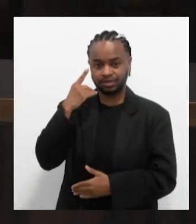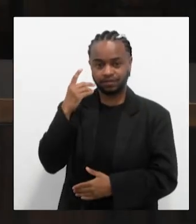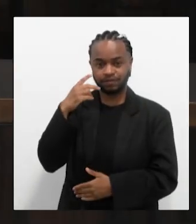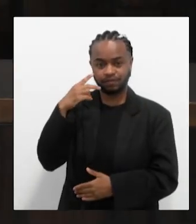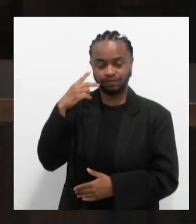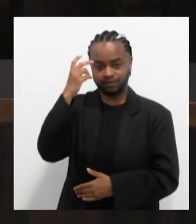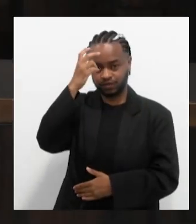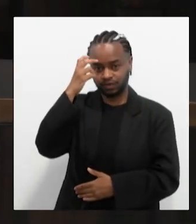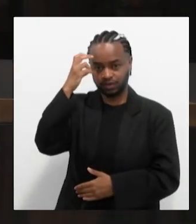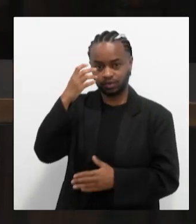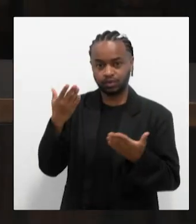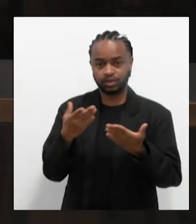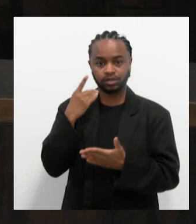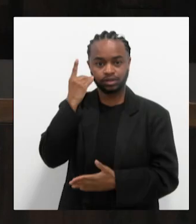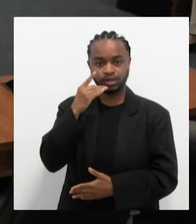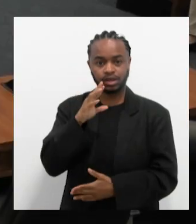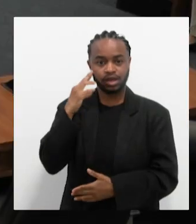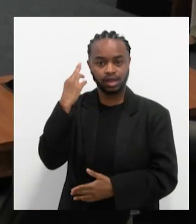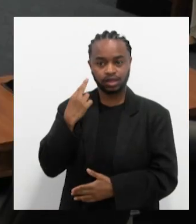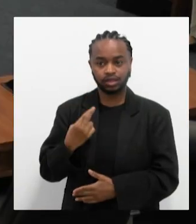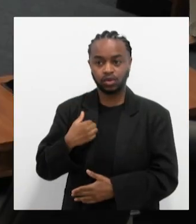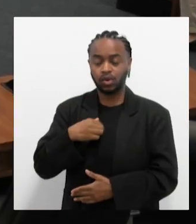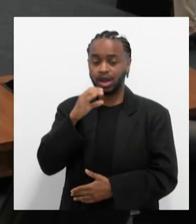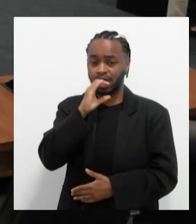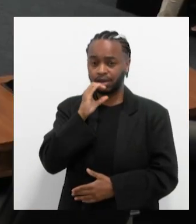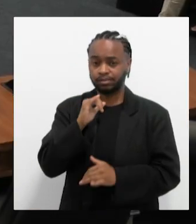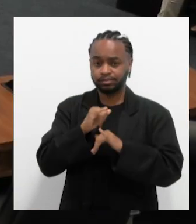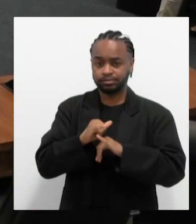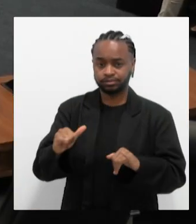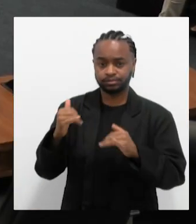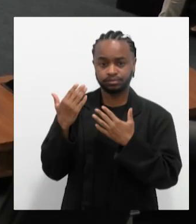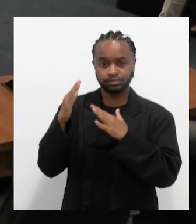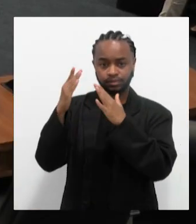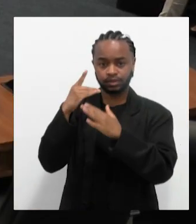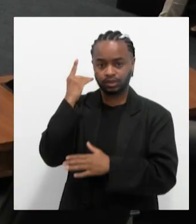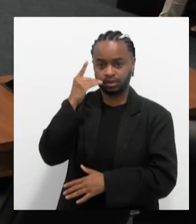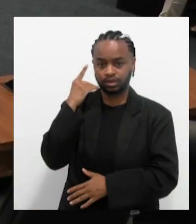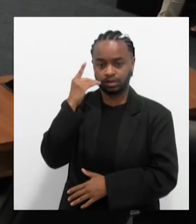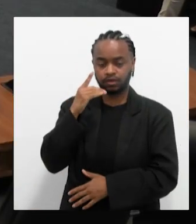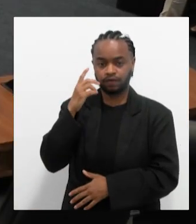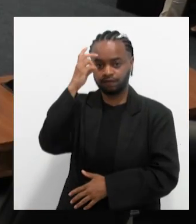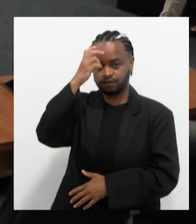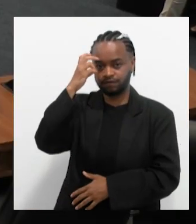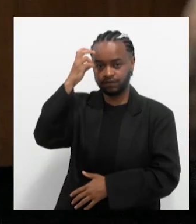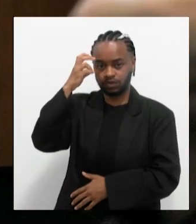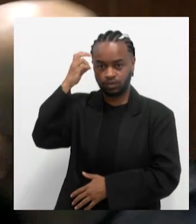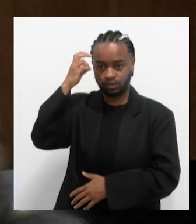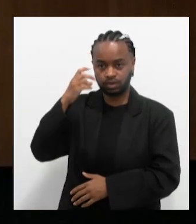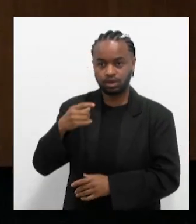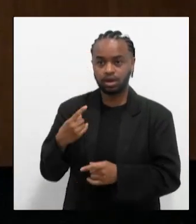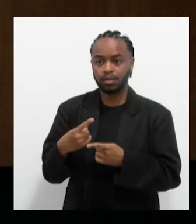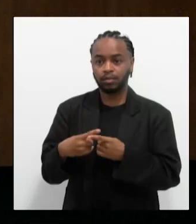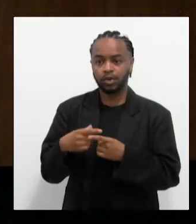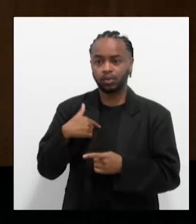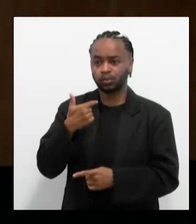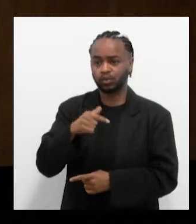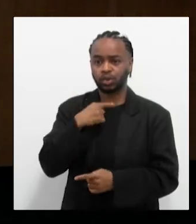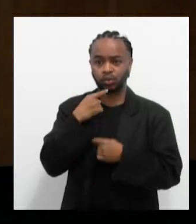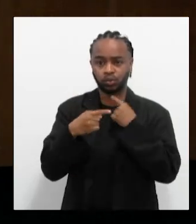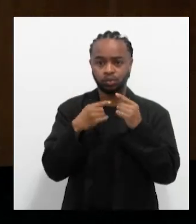Renata Souza. Senhor presidente, muito rápido, parabenizar a deputada Verônica Lima, porque, sem dúvida